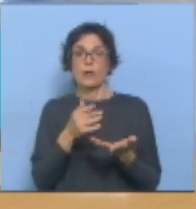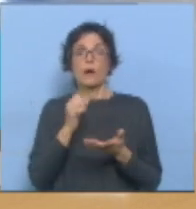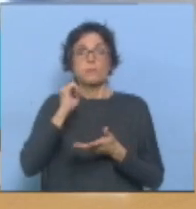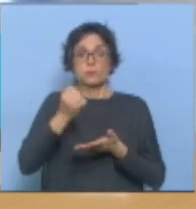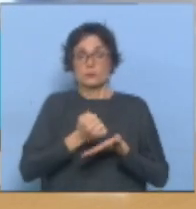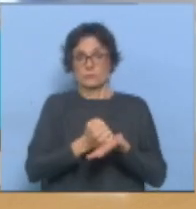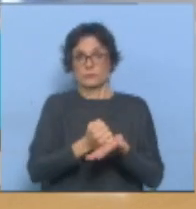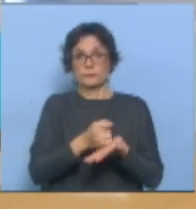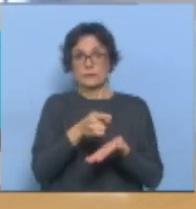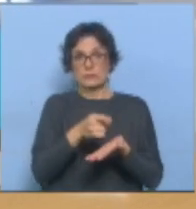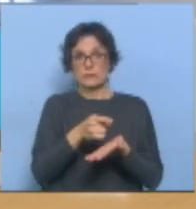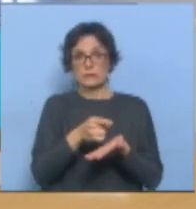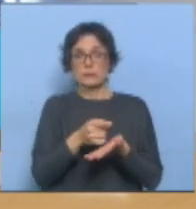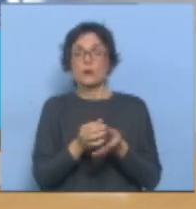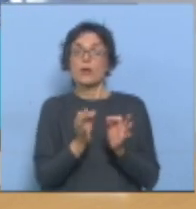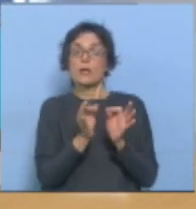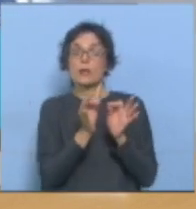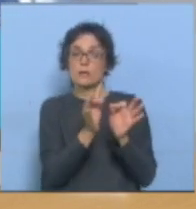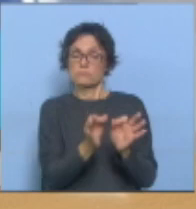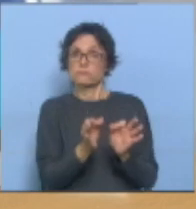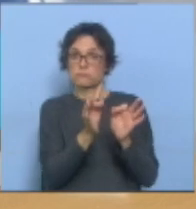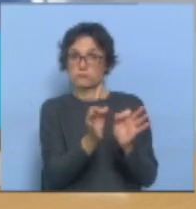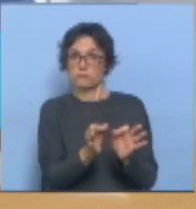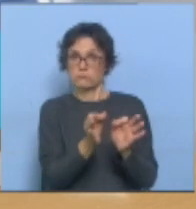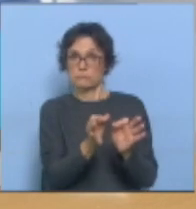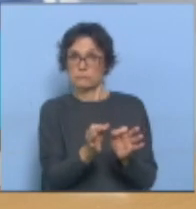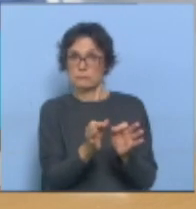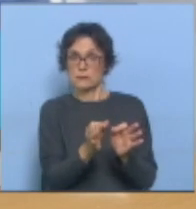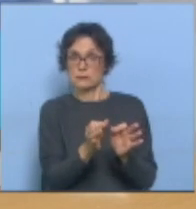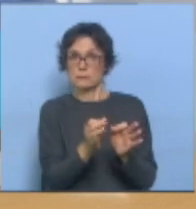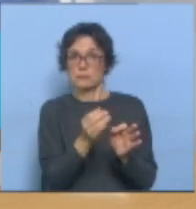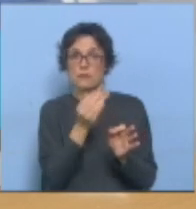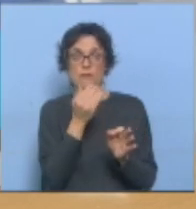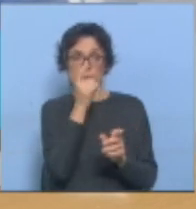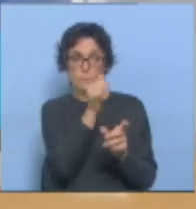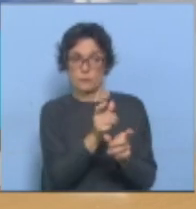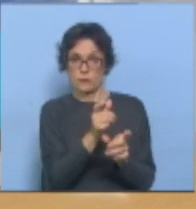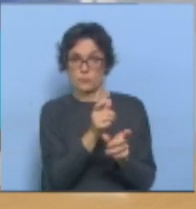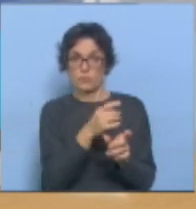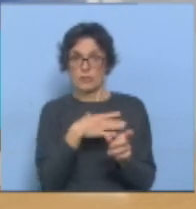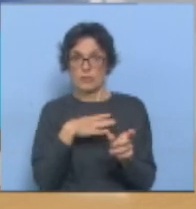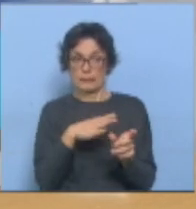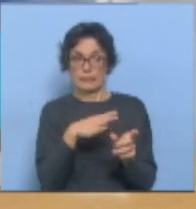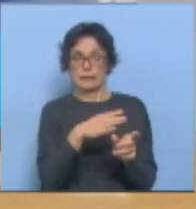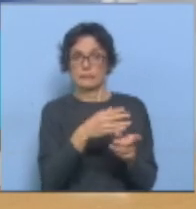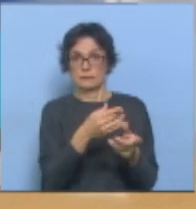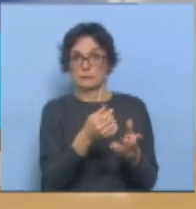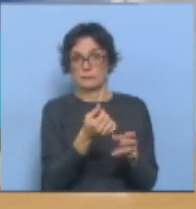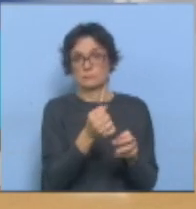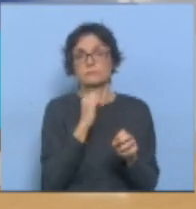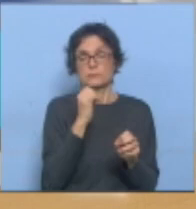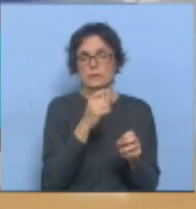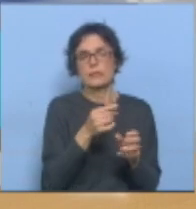suicidar e, portanto, é prescrito uma dose letal de uma medicação para que ele o possa fazer. A distanásia é um